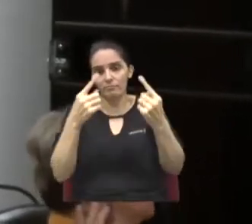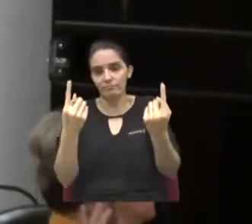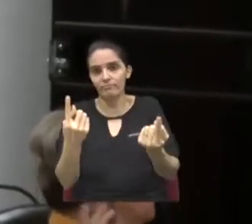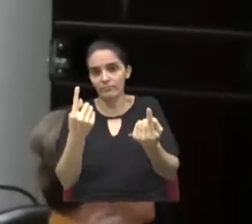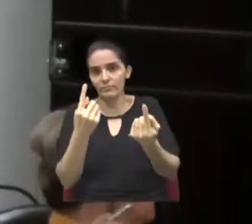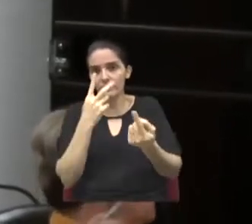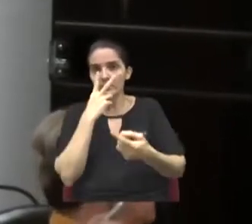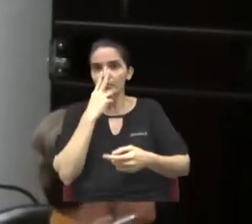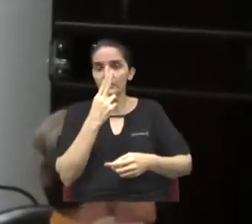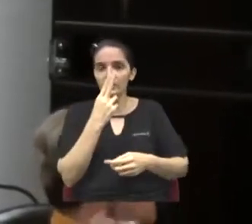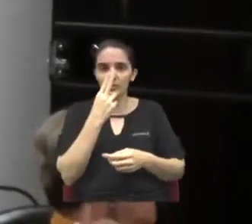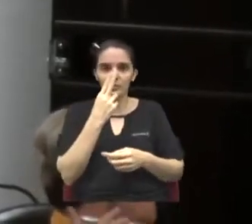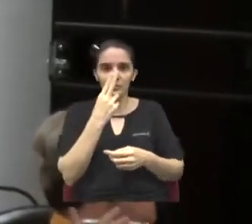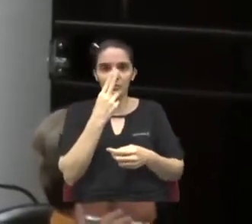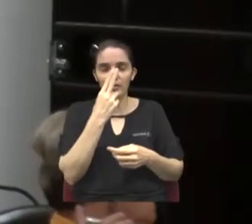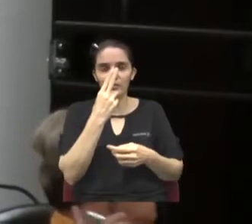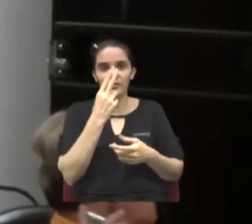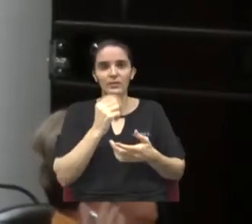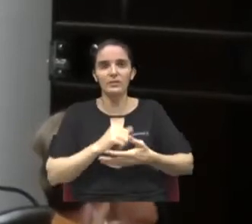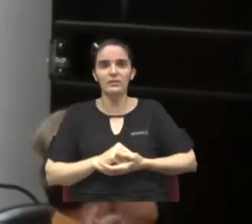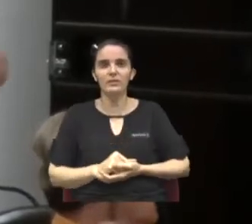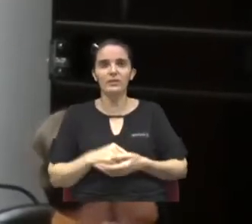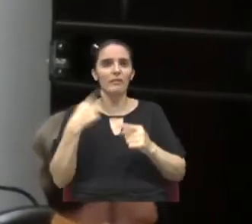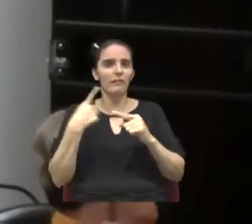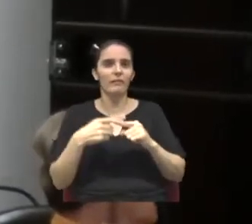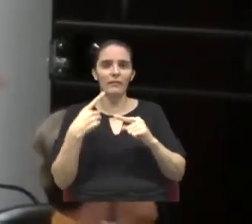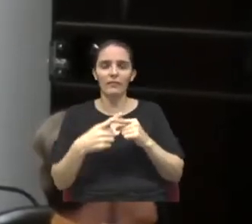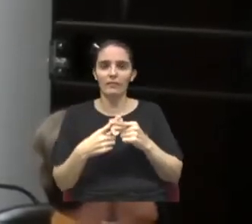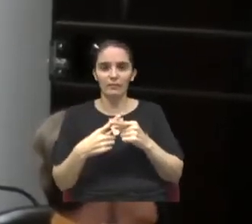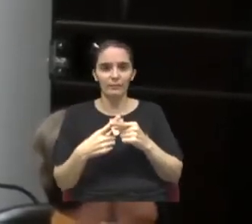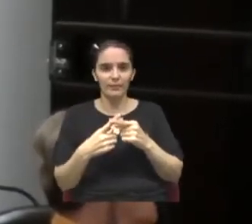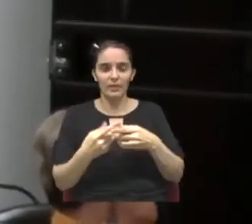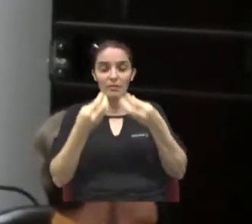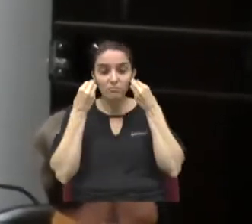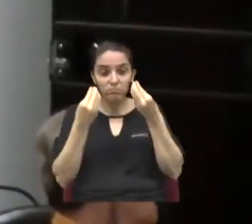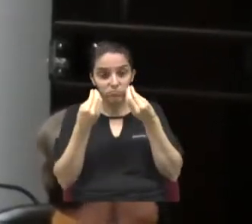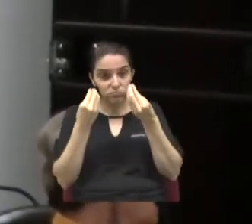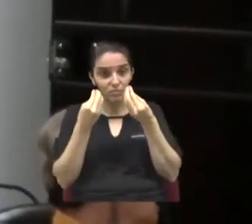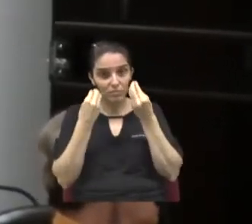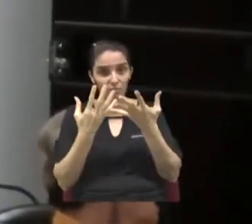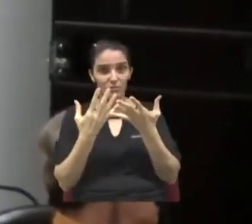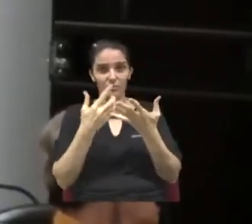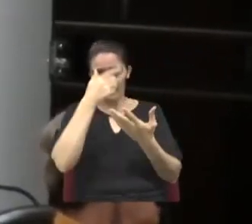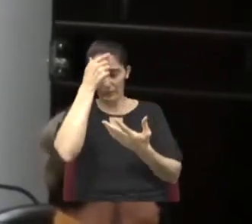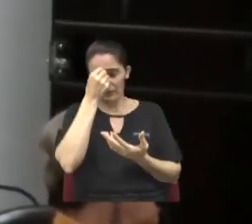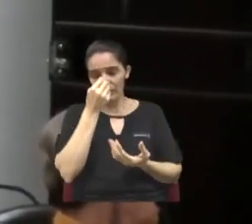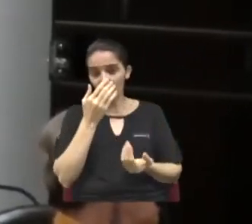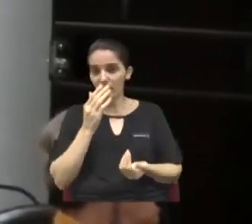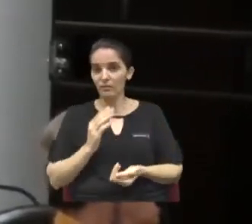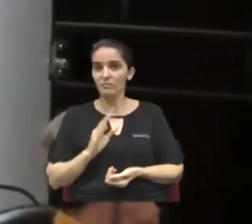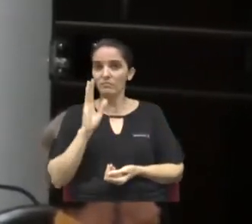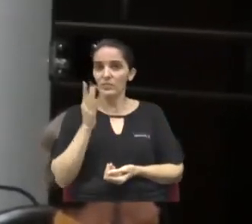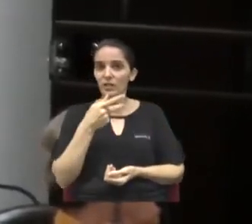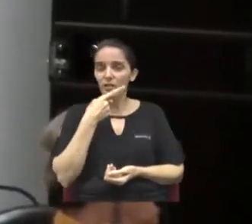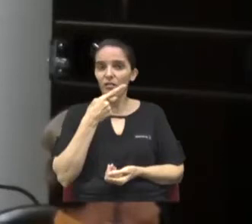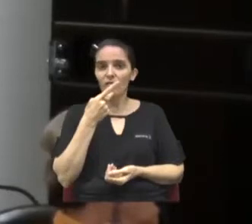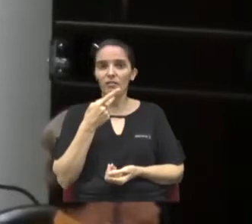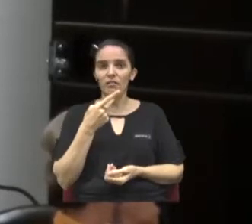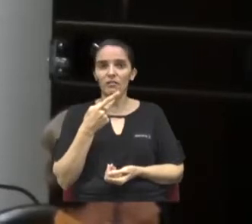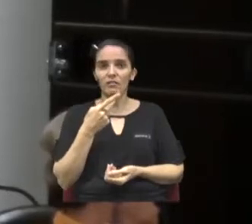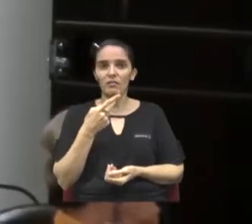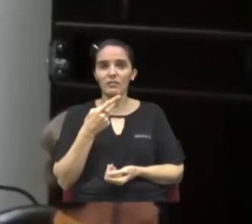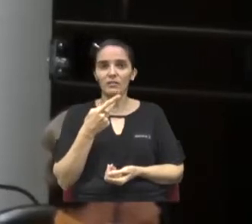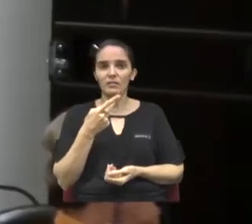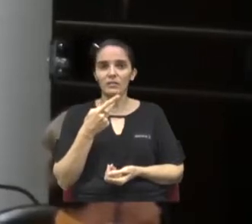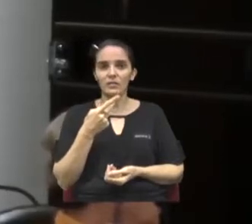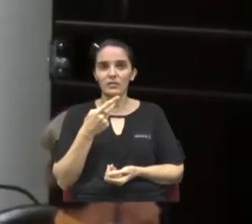de impotência, de ter um poder, até eu já falei para os colegas que dá vontade de tirar o poder antes